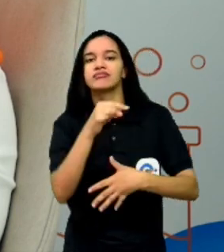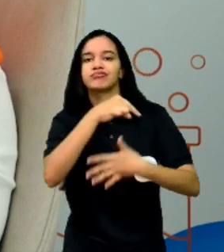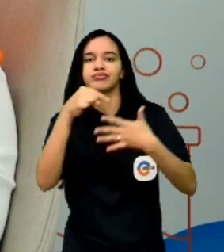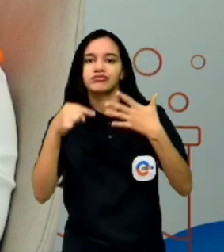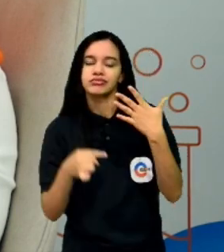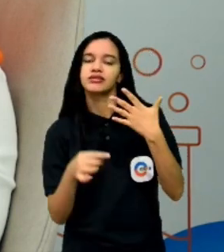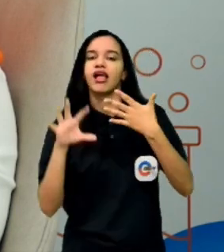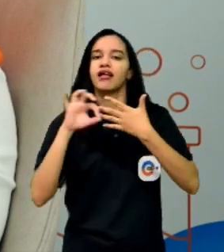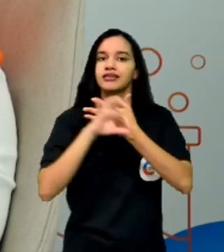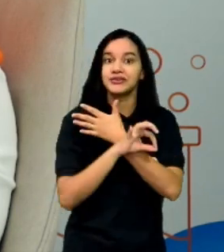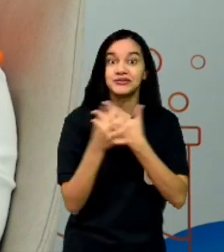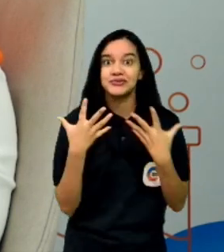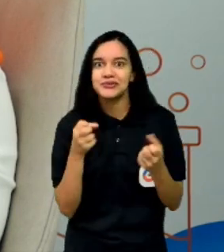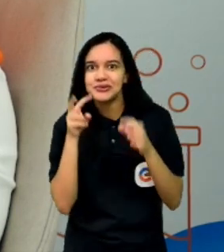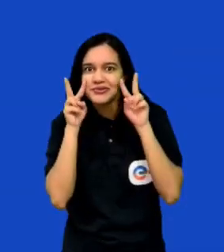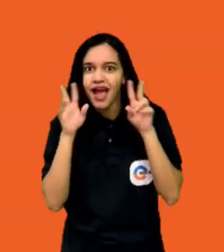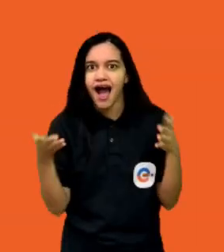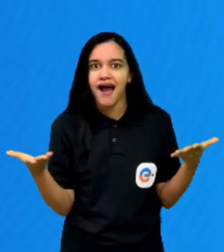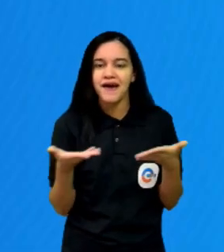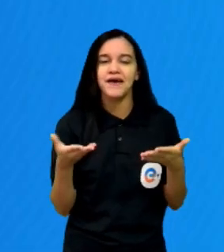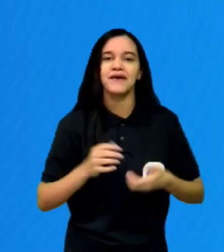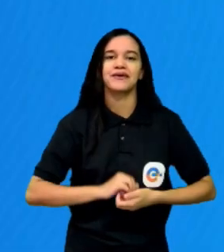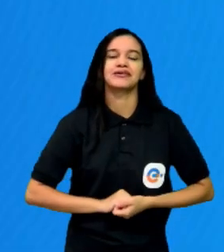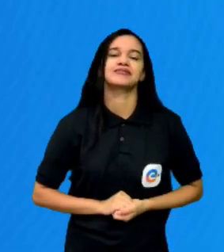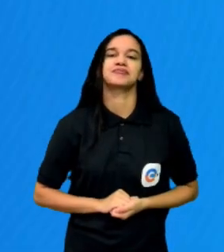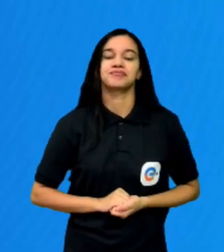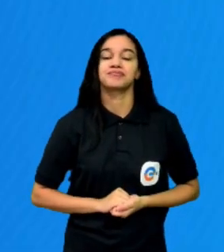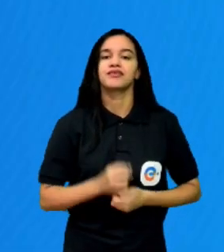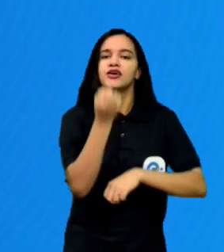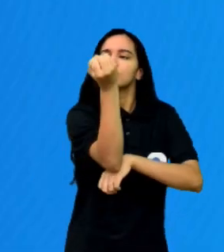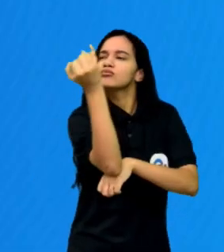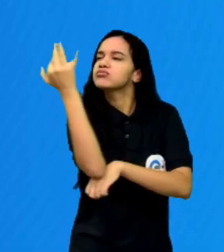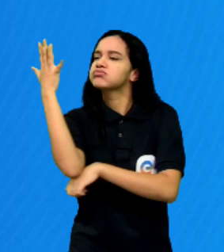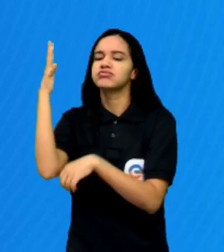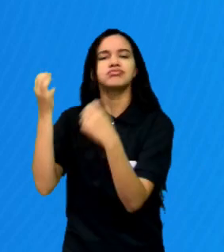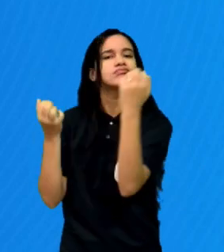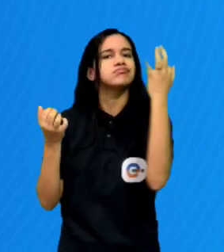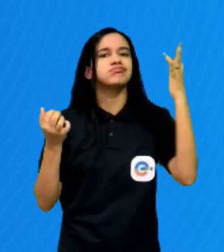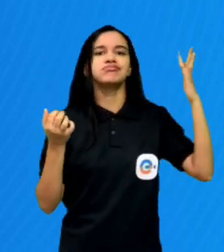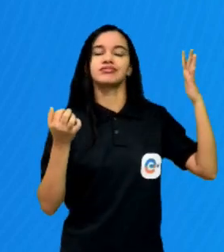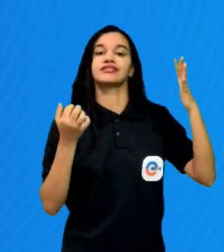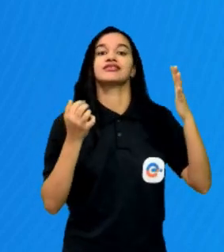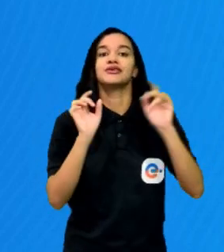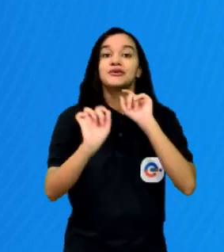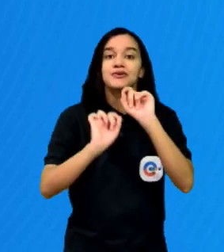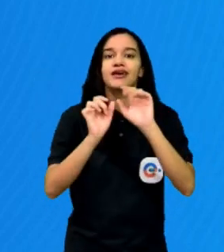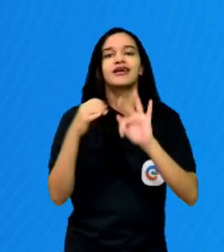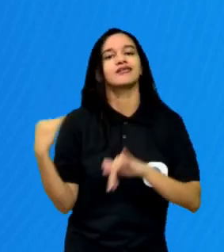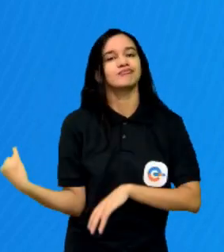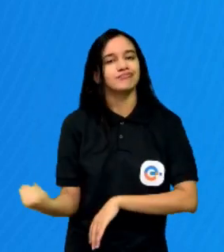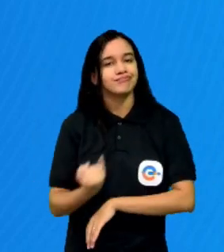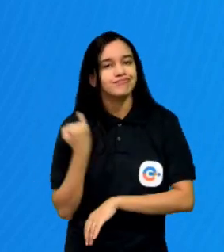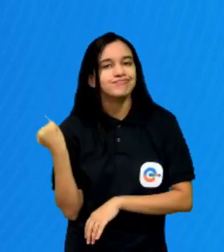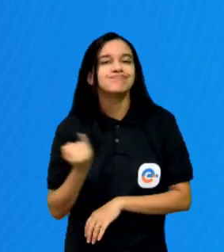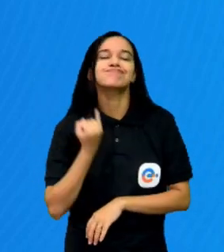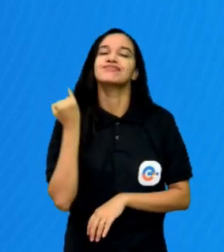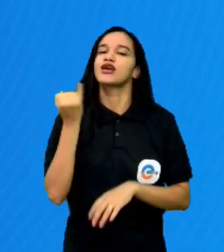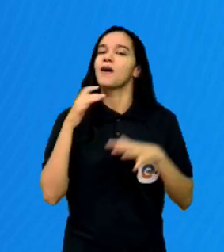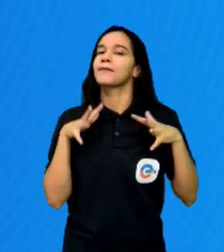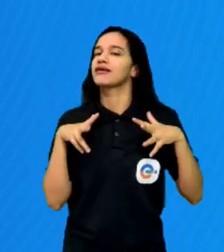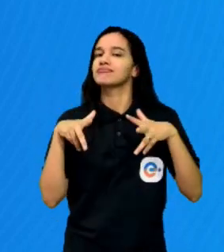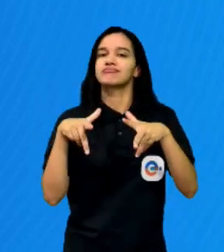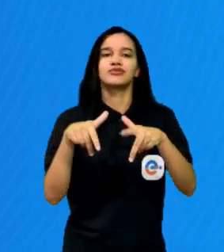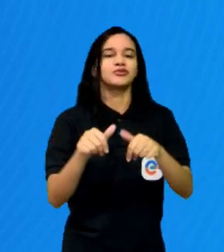coesivos. Vamos ver como ele ficou agora? O meio ambiente. O meio ambiente é muito importante para todos